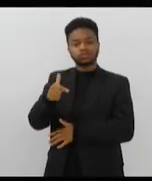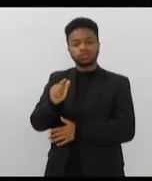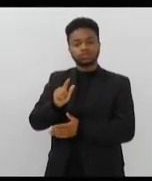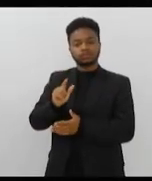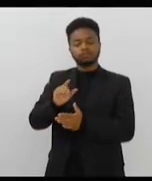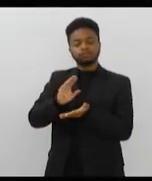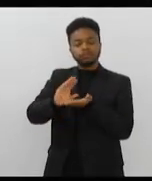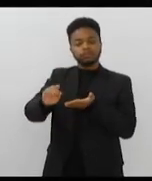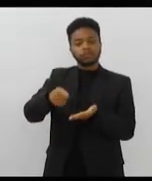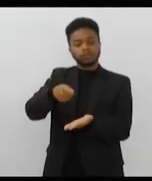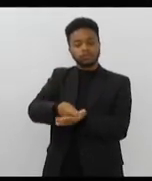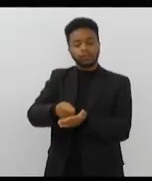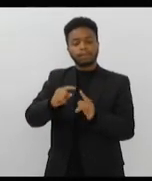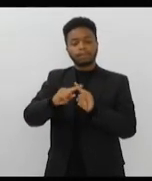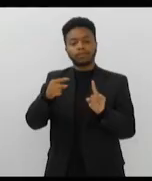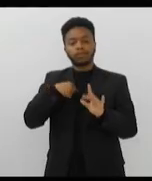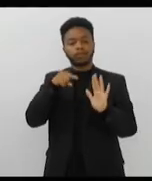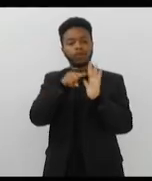eu pergunto,